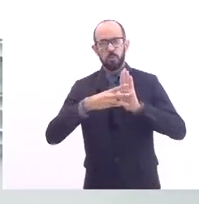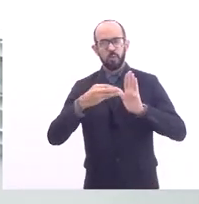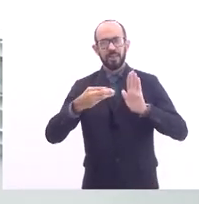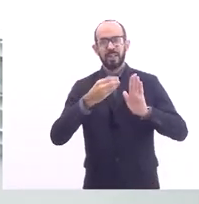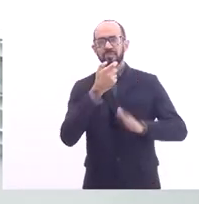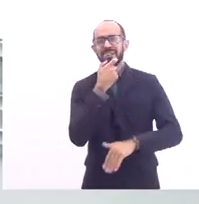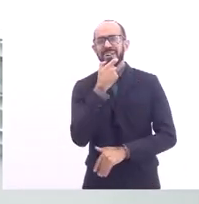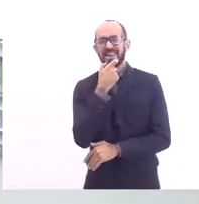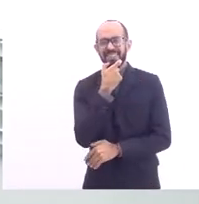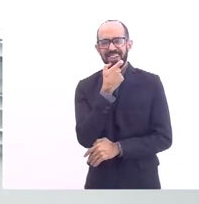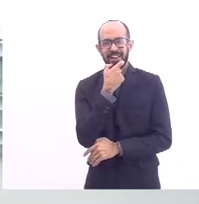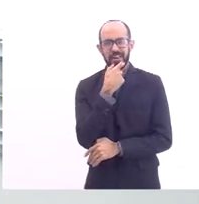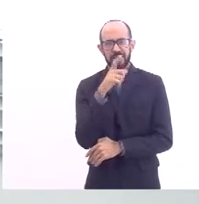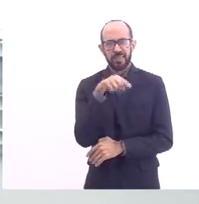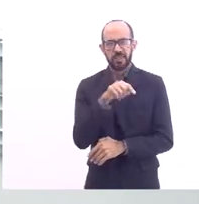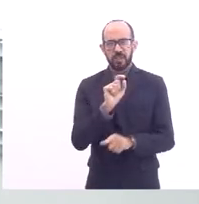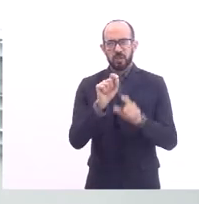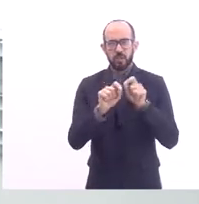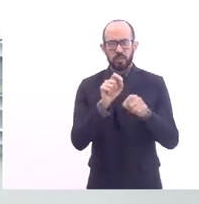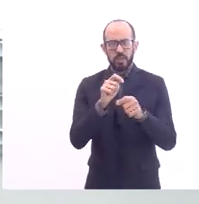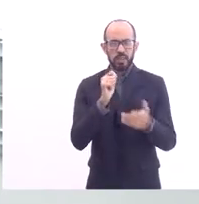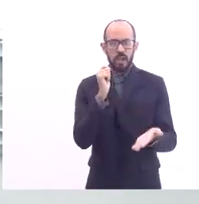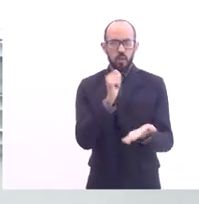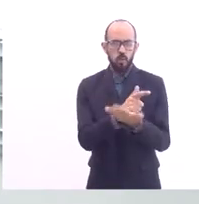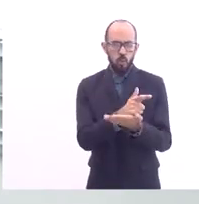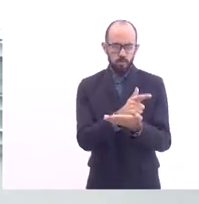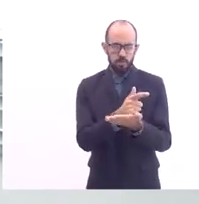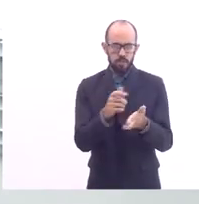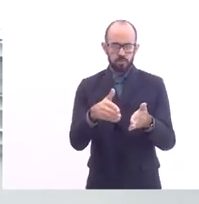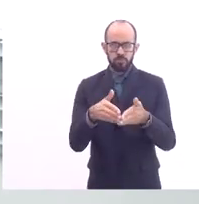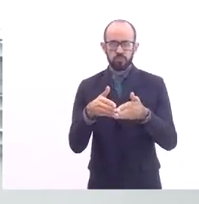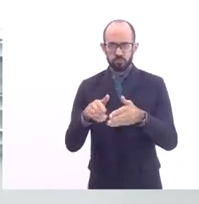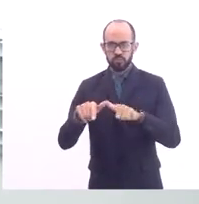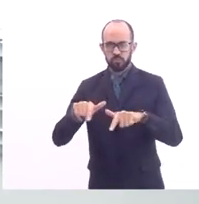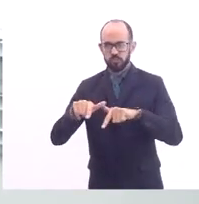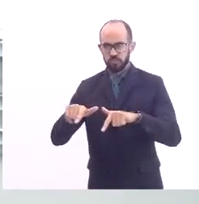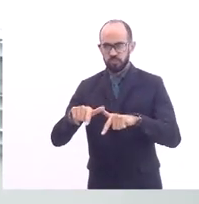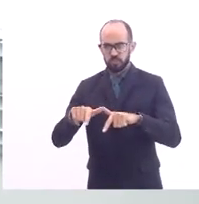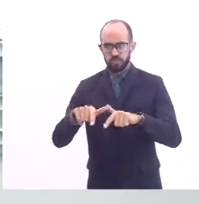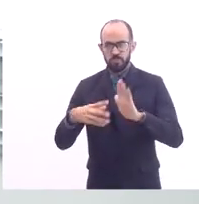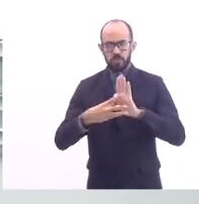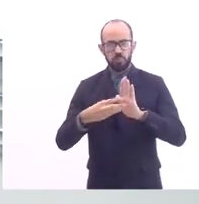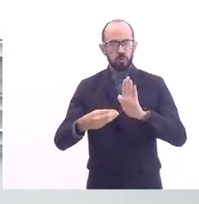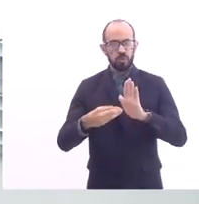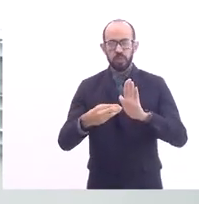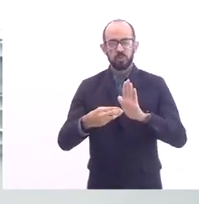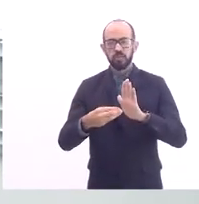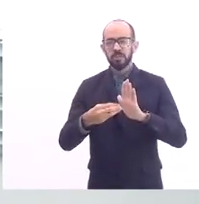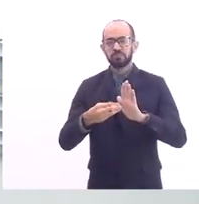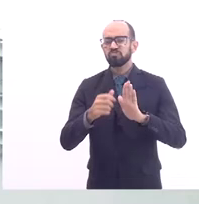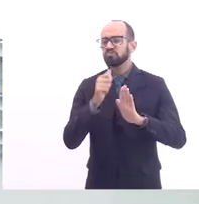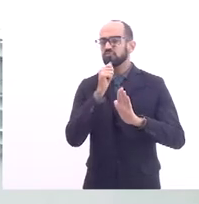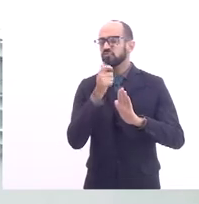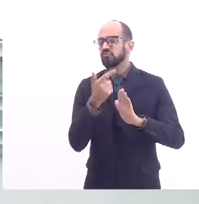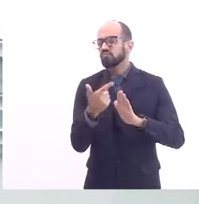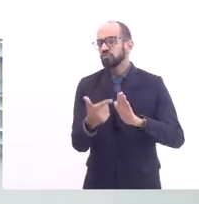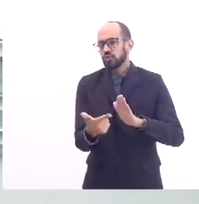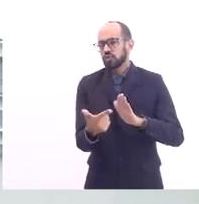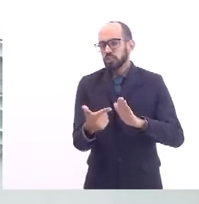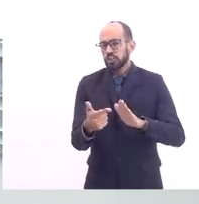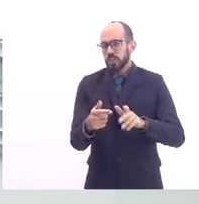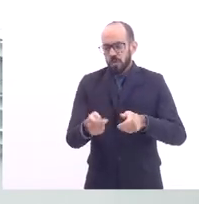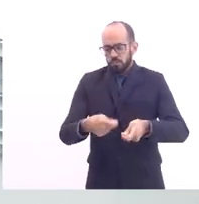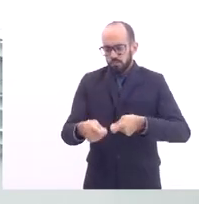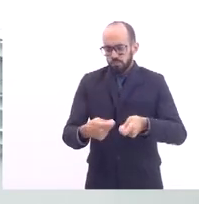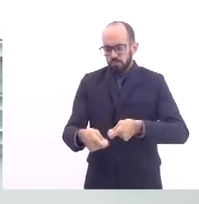era um modelo derivado da Coopers Lybrand, e um modelo onde sequer existiam agências reguladoras. As empresas, primeiro,